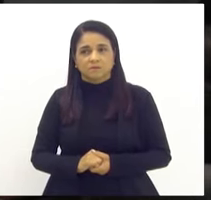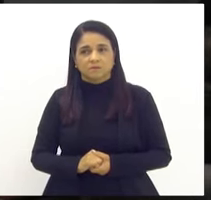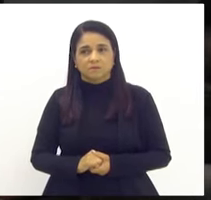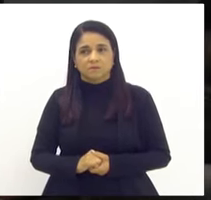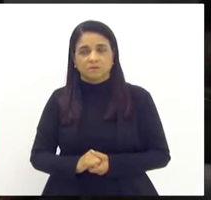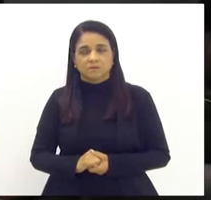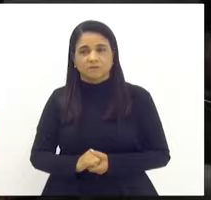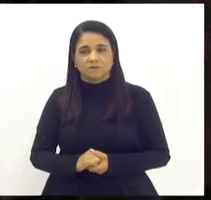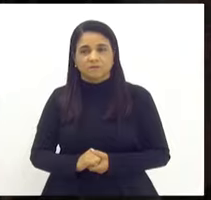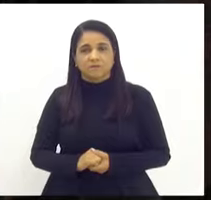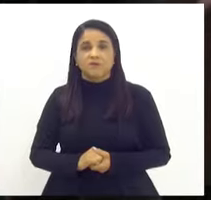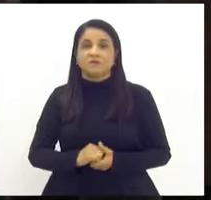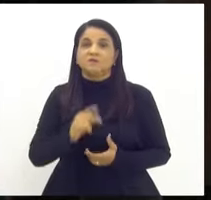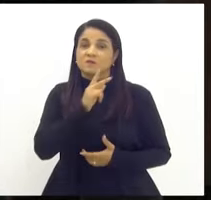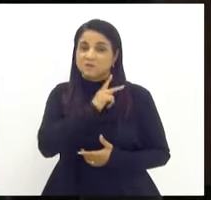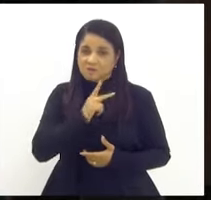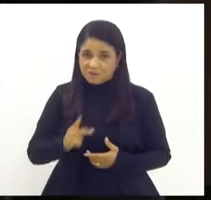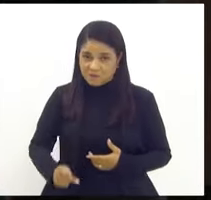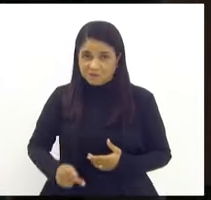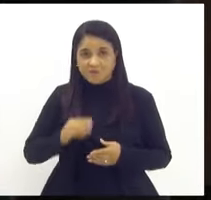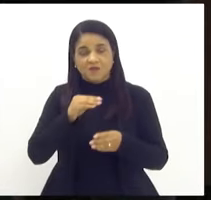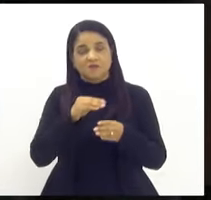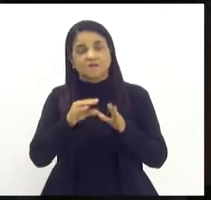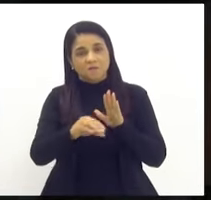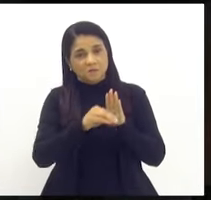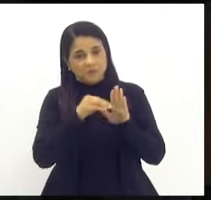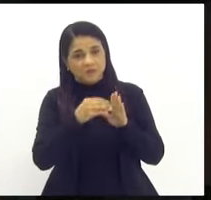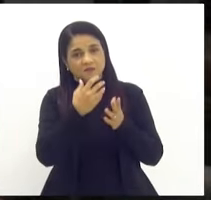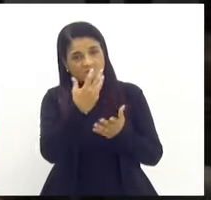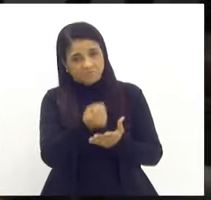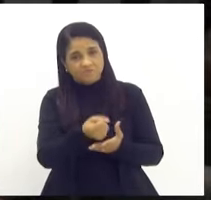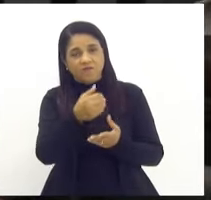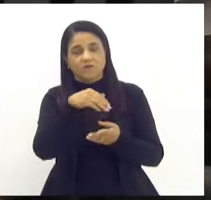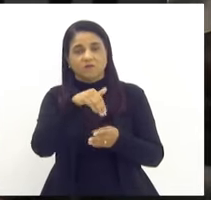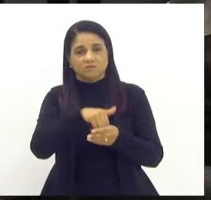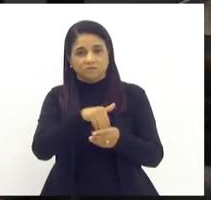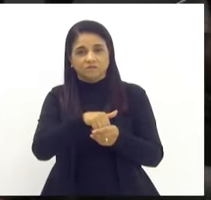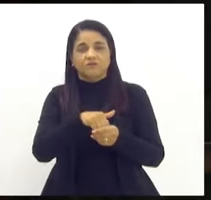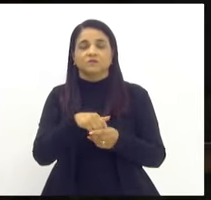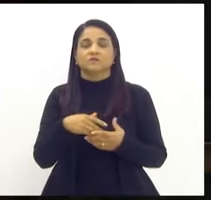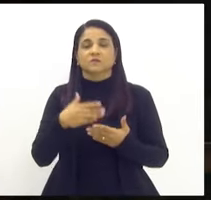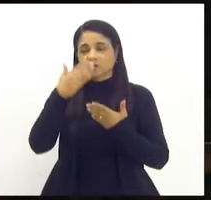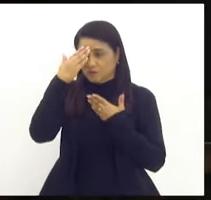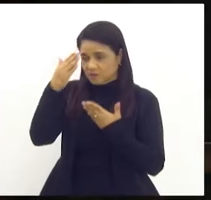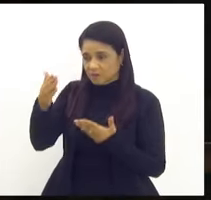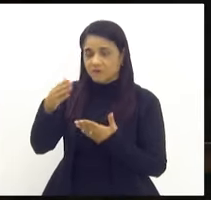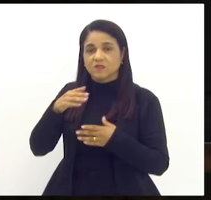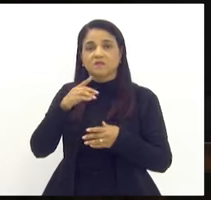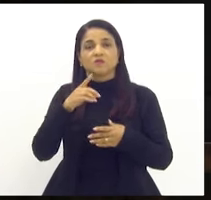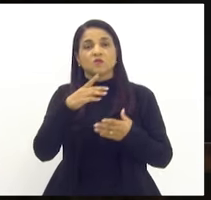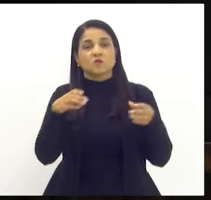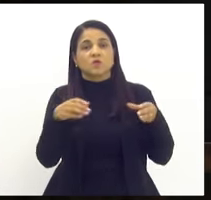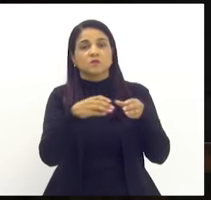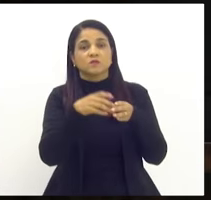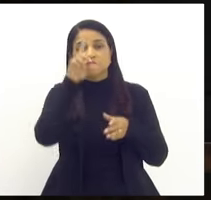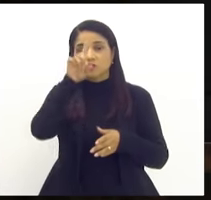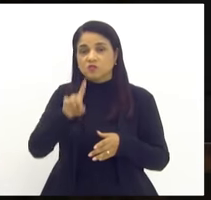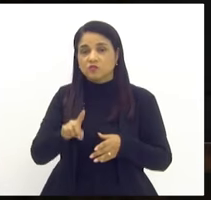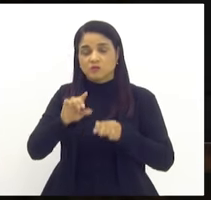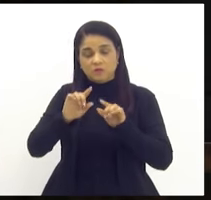Ceasa senhor presidente parecer favorável Obrigado Val pela comissão de defesa dos direitos da